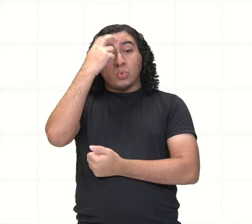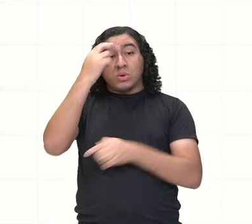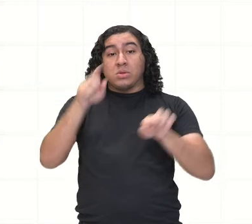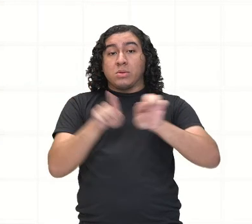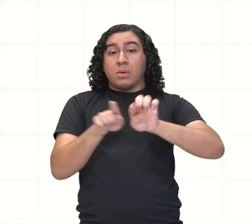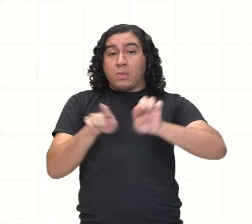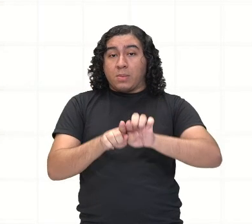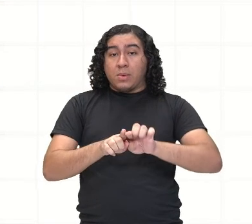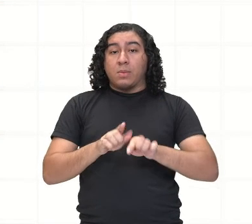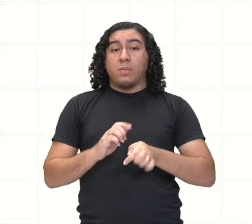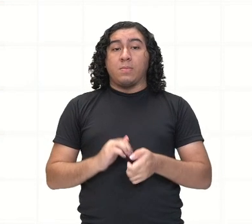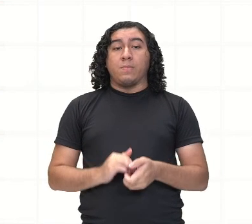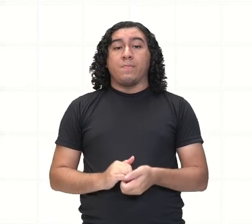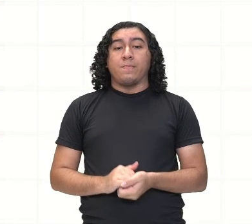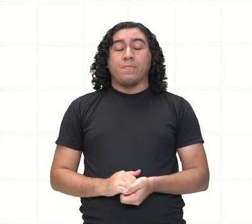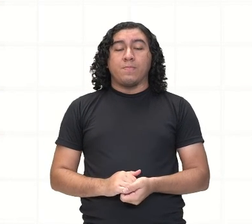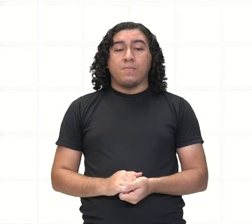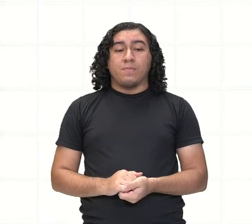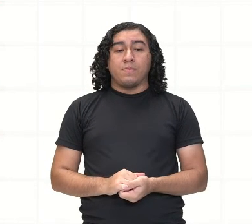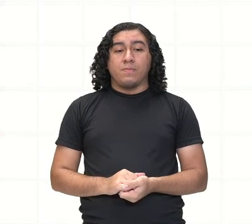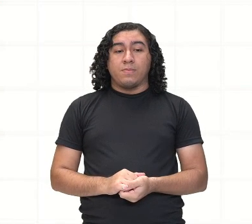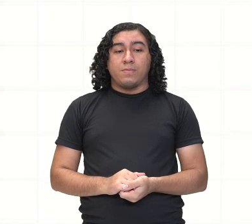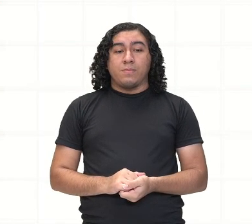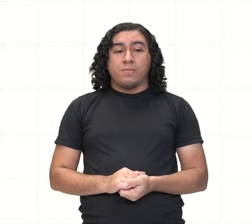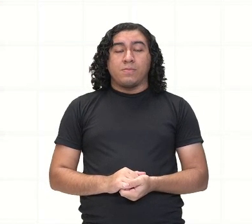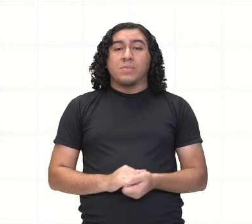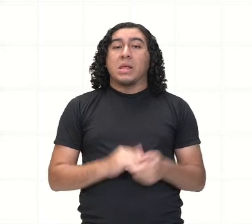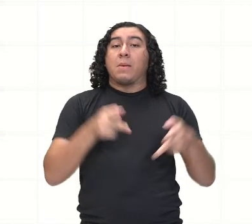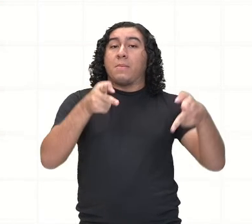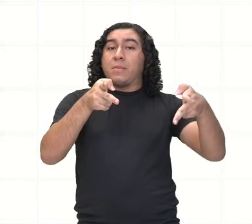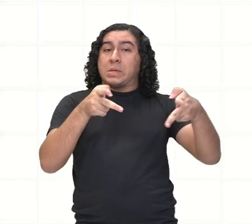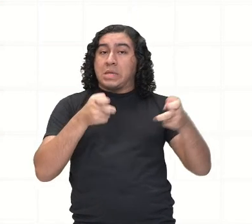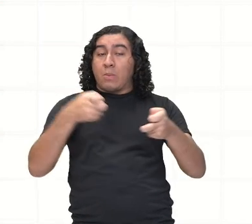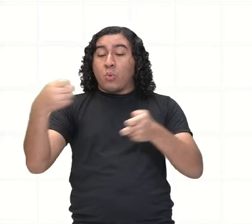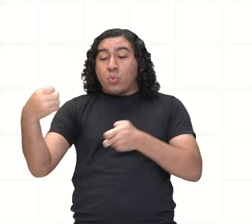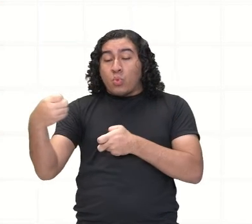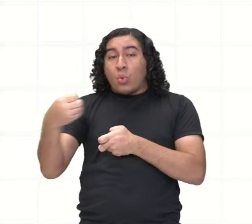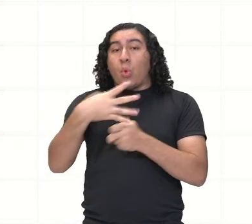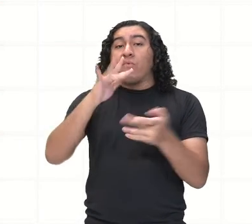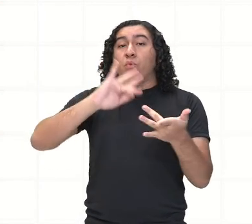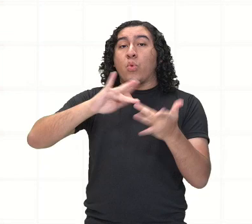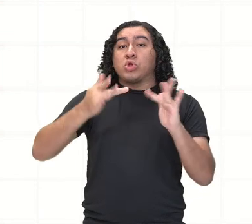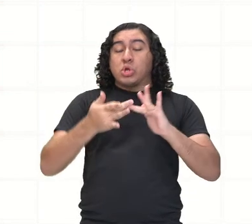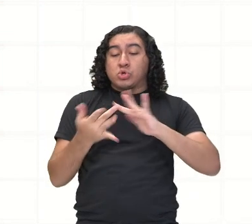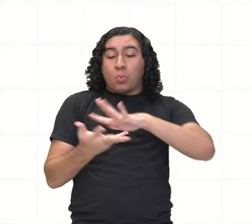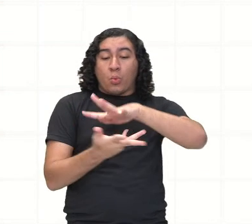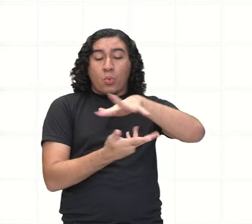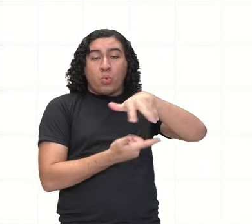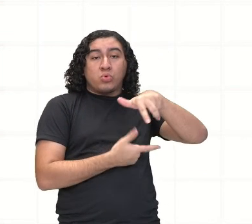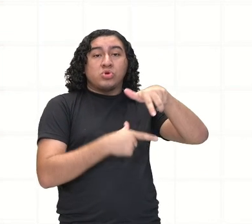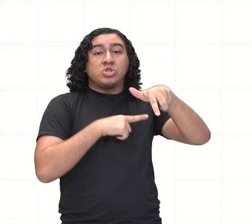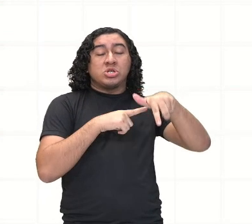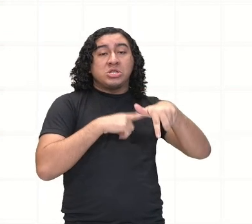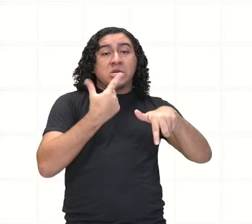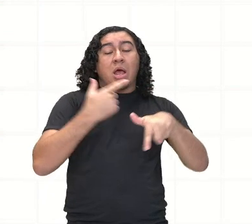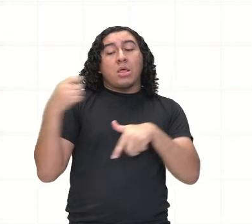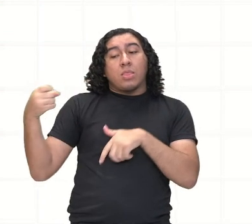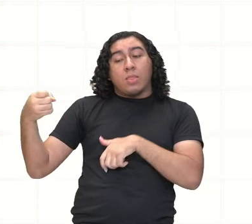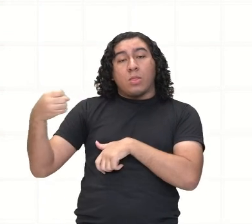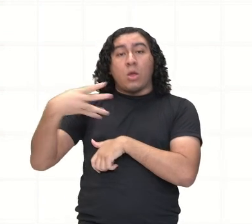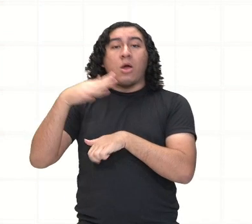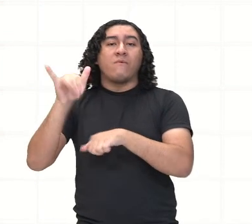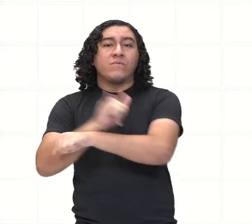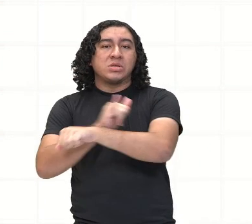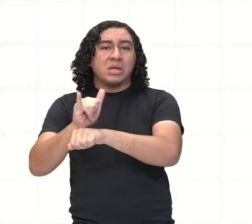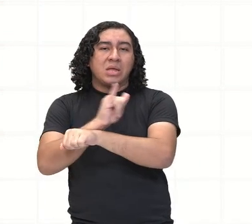gente vê que enquanto o Novo Mundo oferecia promissoras oportunidades para os europeus em